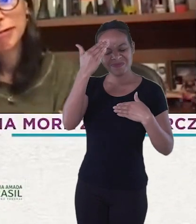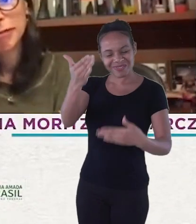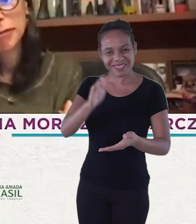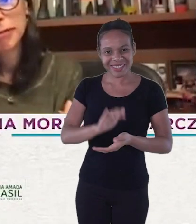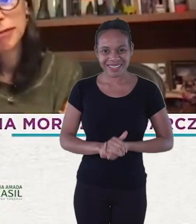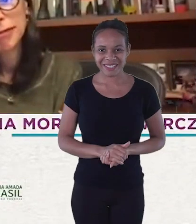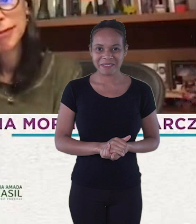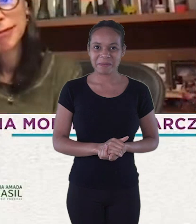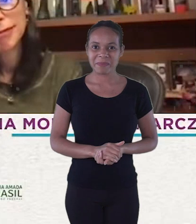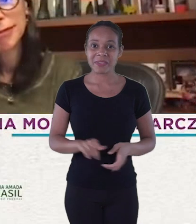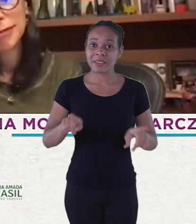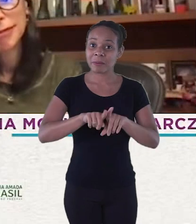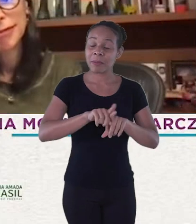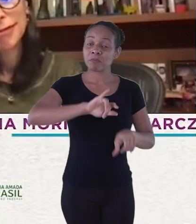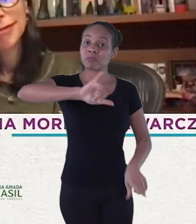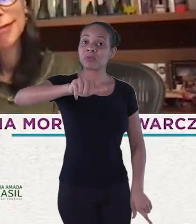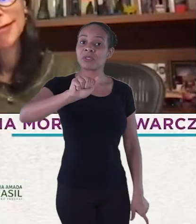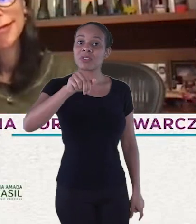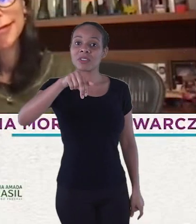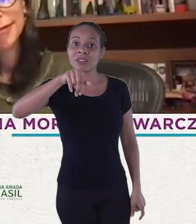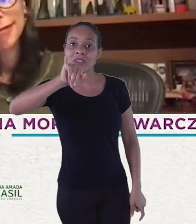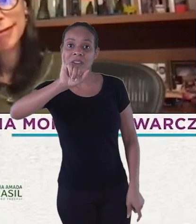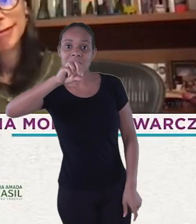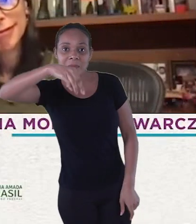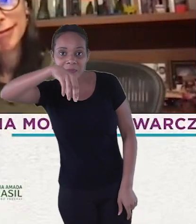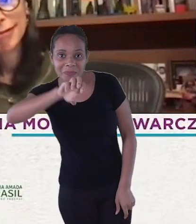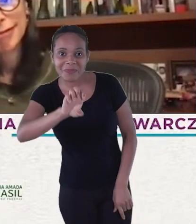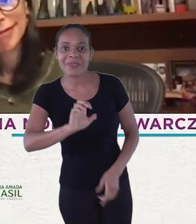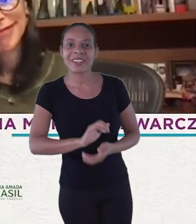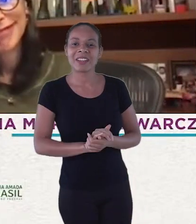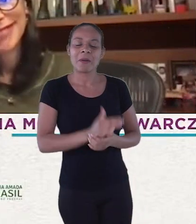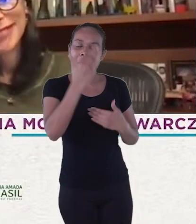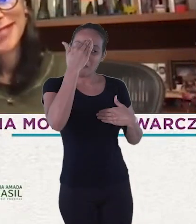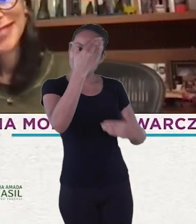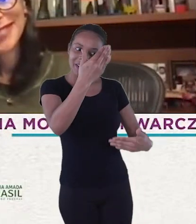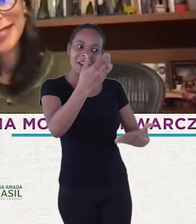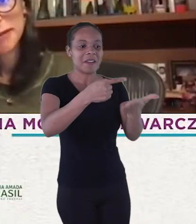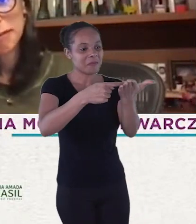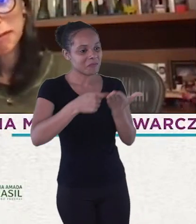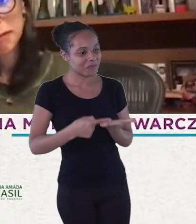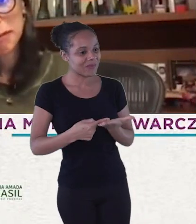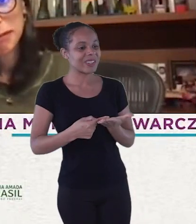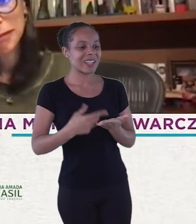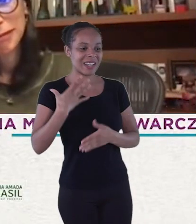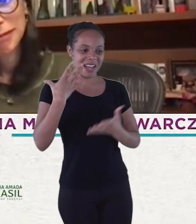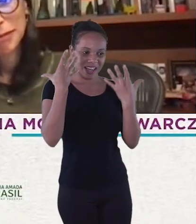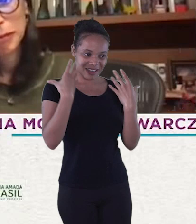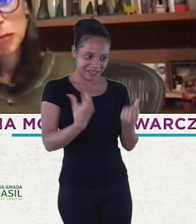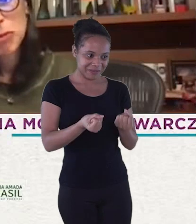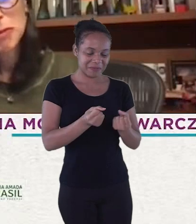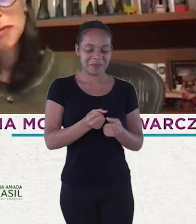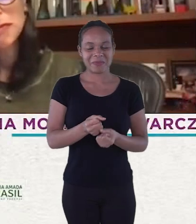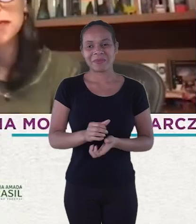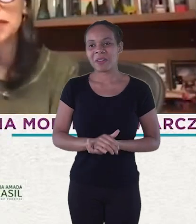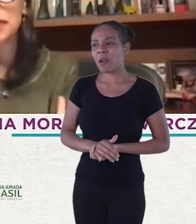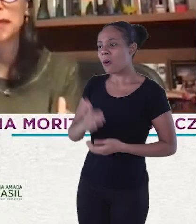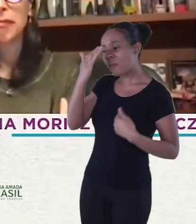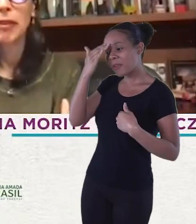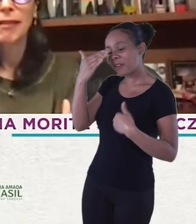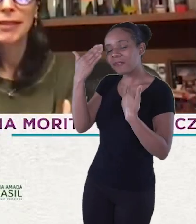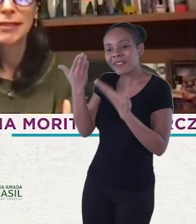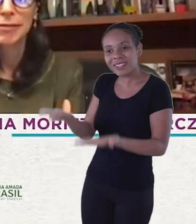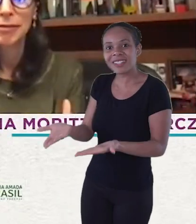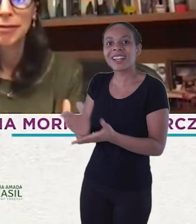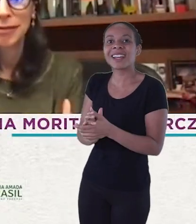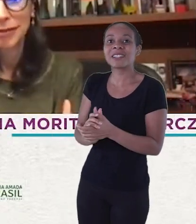brancas. Jaime Laureano, muito obrigado pela sua presença conosco. Agradeço, Afonso, muito obrigado pelo convite. Estar